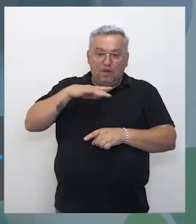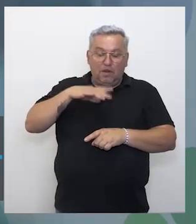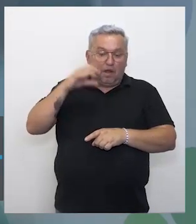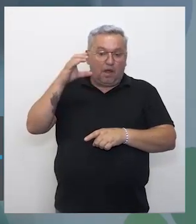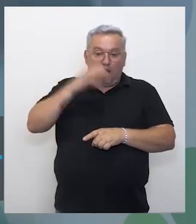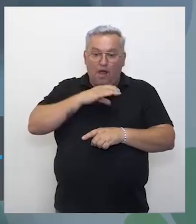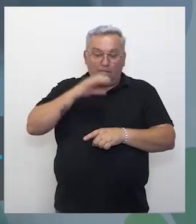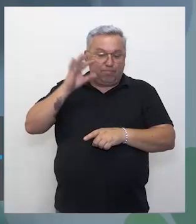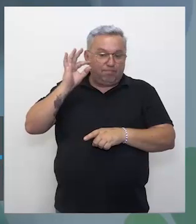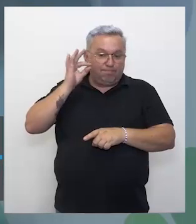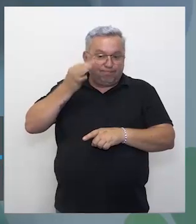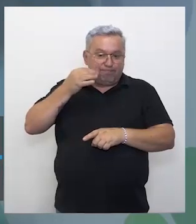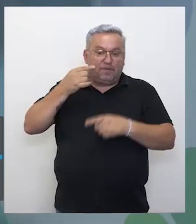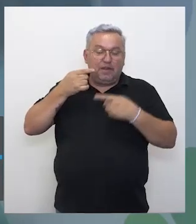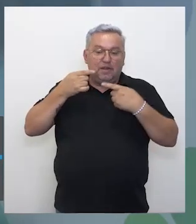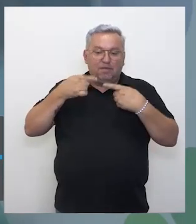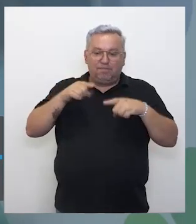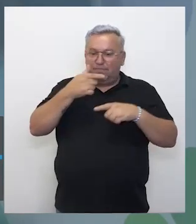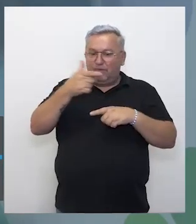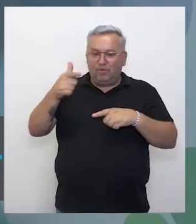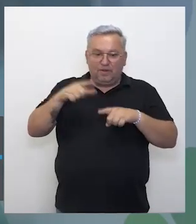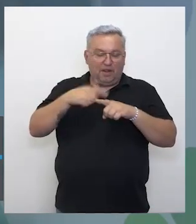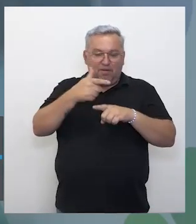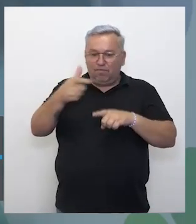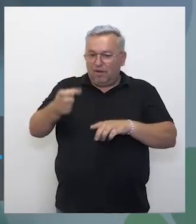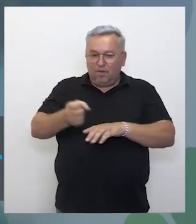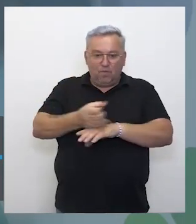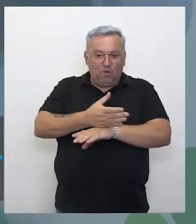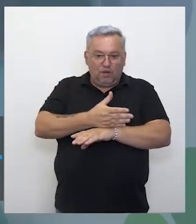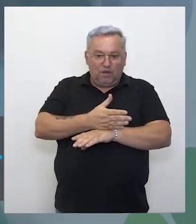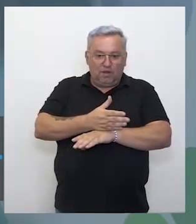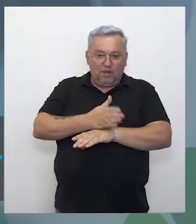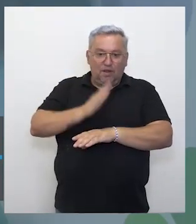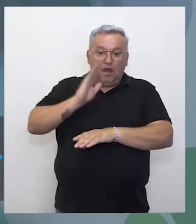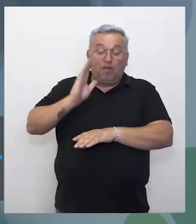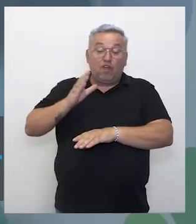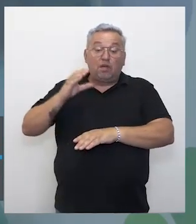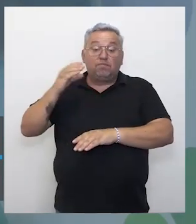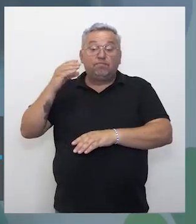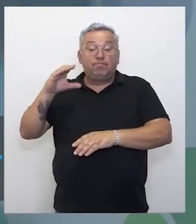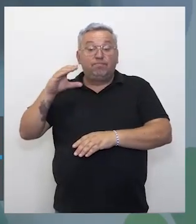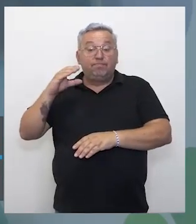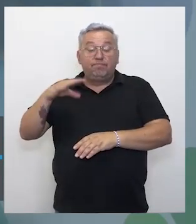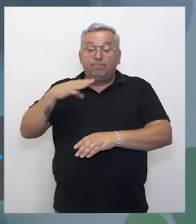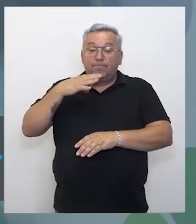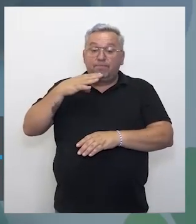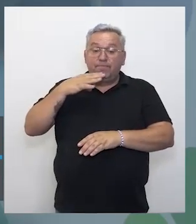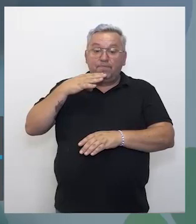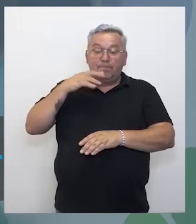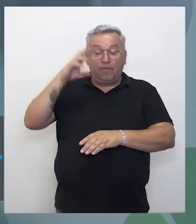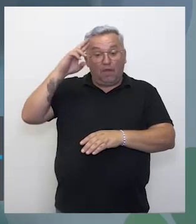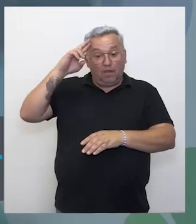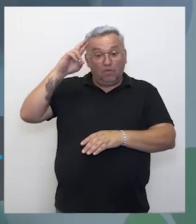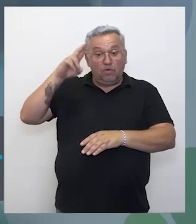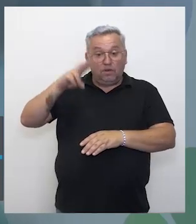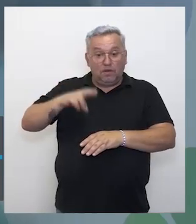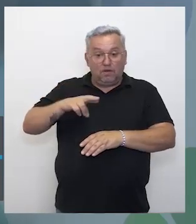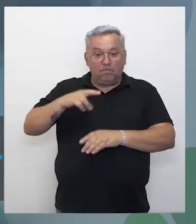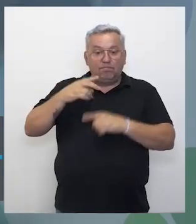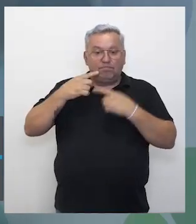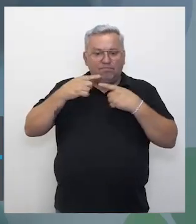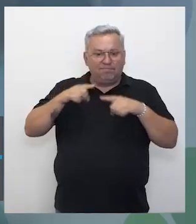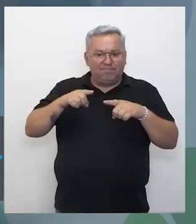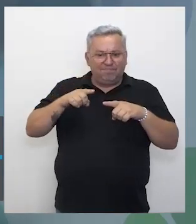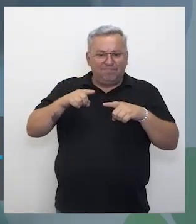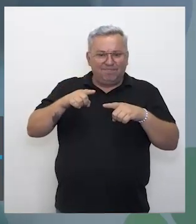imediatista, acrítico, emotivo. Já a ciência é um conhecimento racional e crítico.